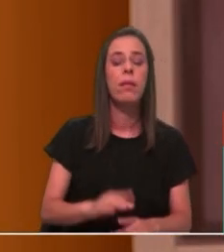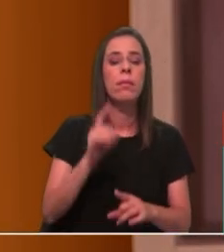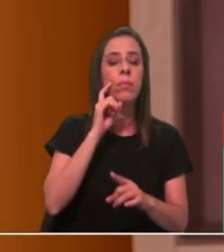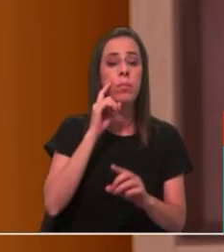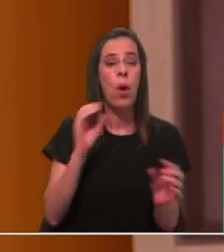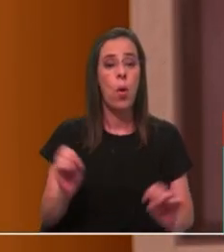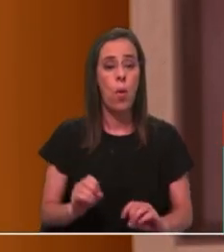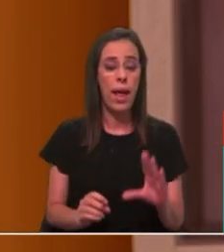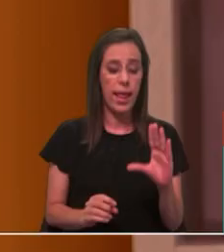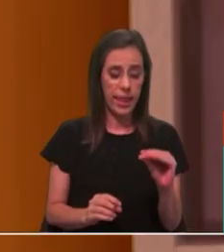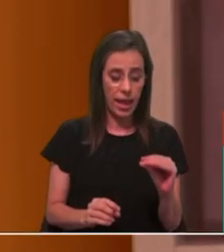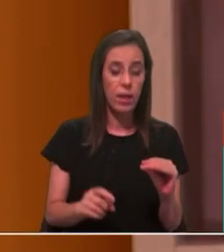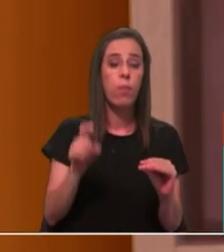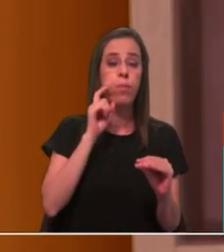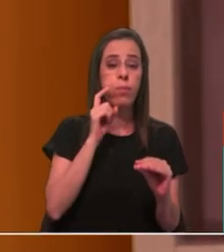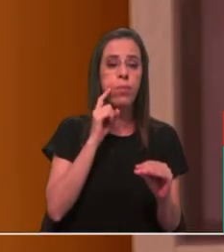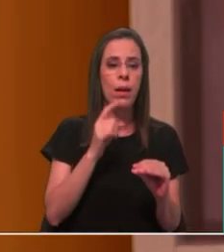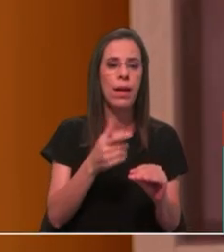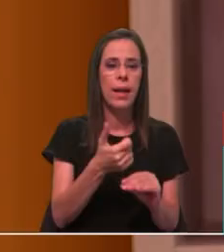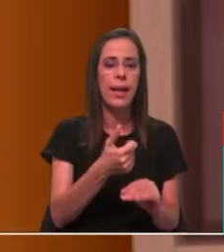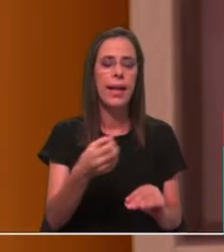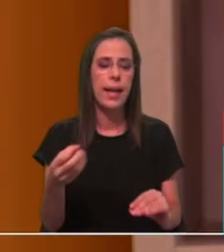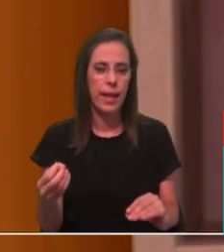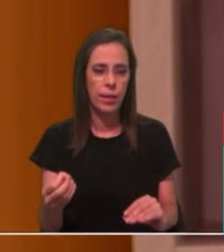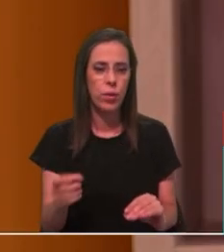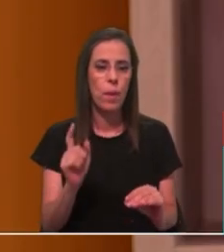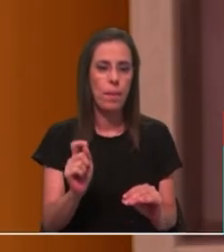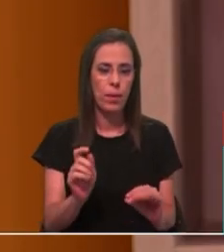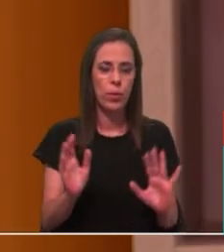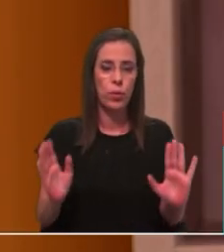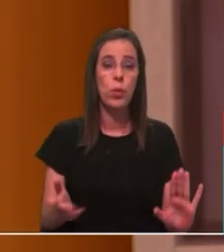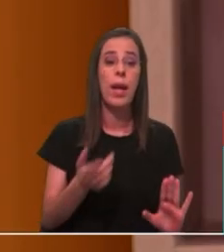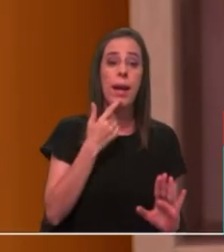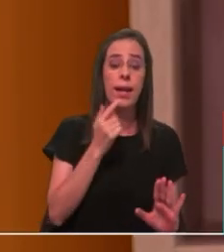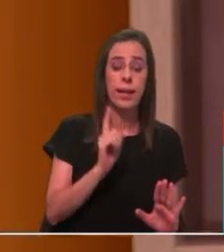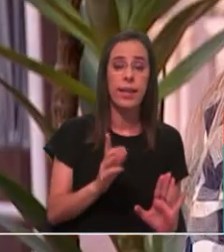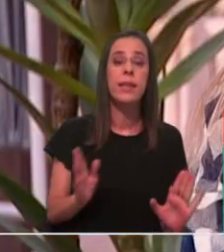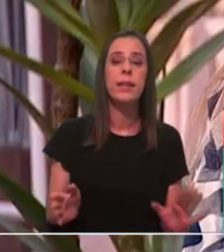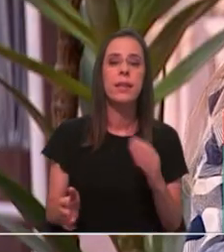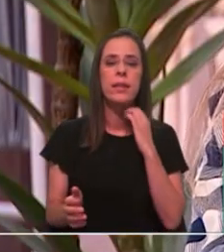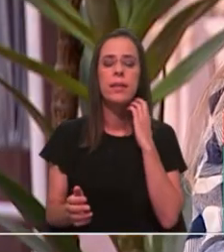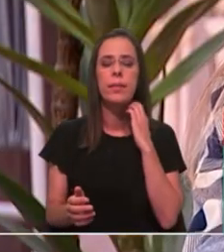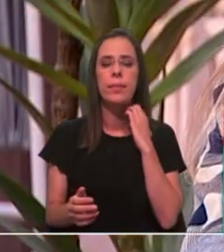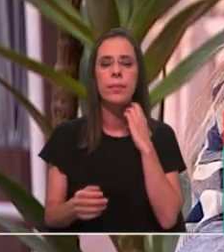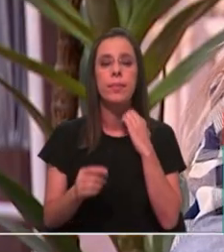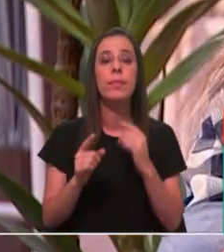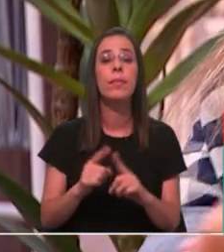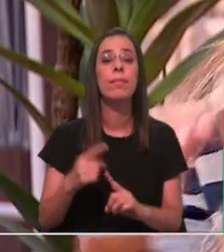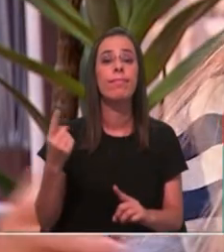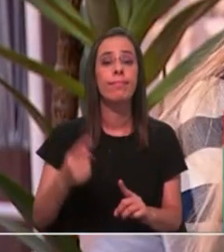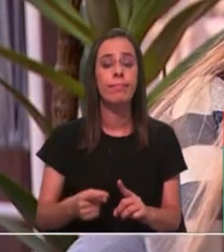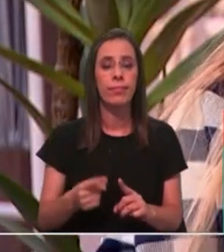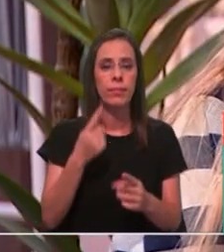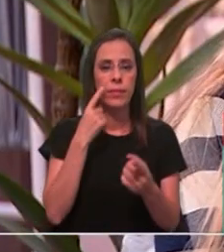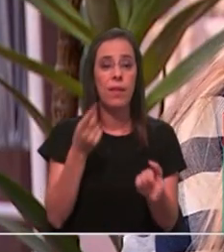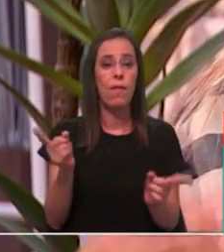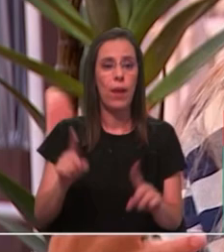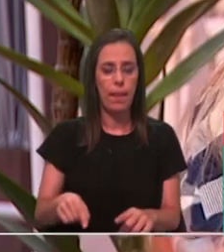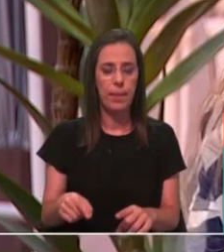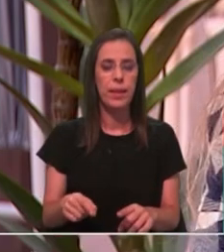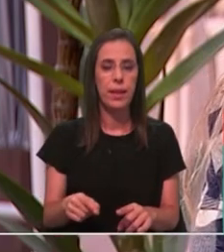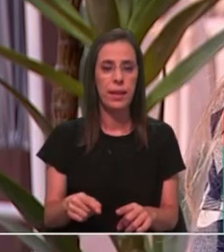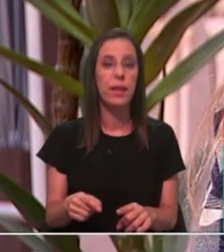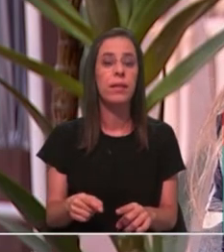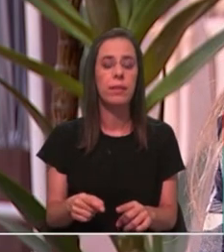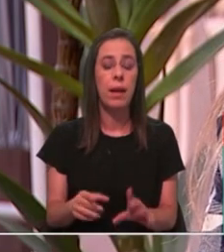demora 10, protegida vai demorar 500. Portanto, é isso que significa. Mas isto é... Daí a obrigação da reposição, não exatamente. É? Ao fim